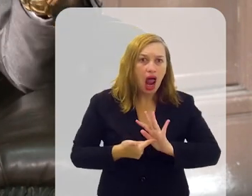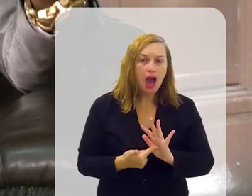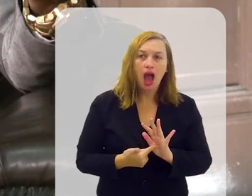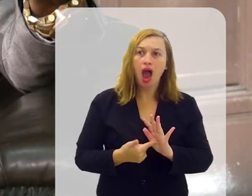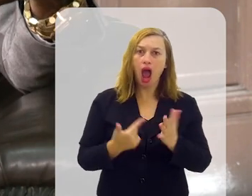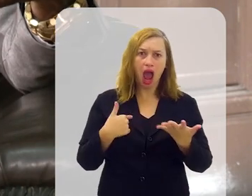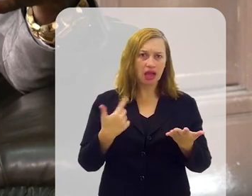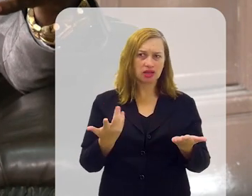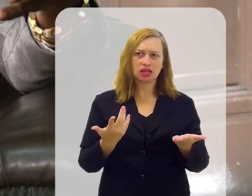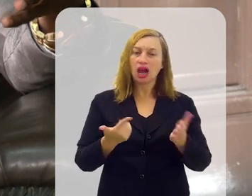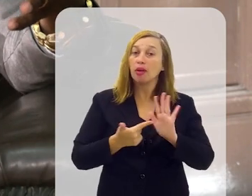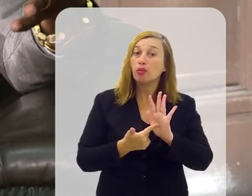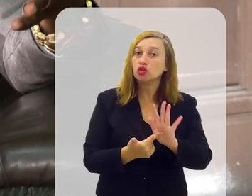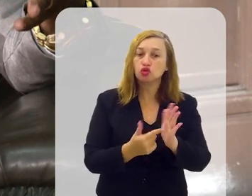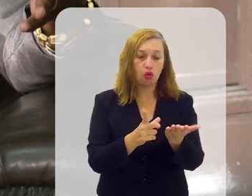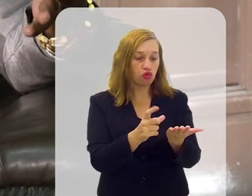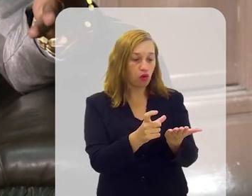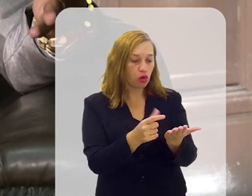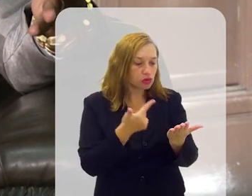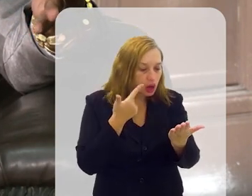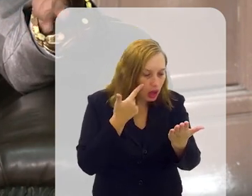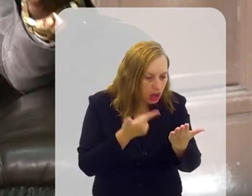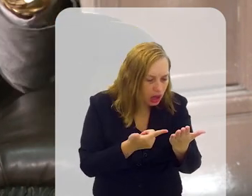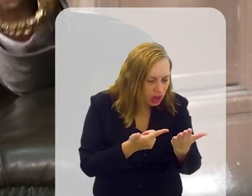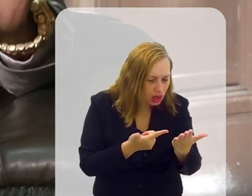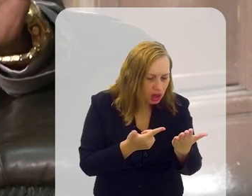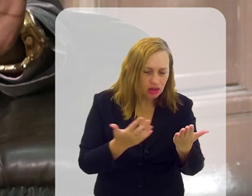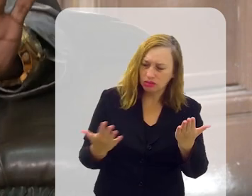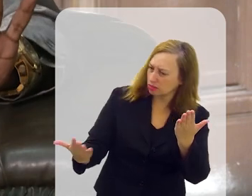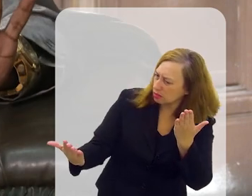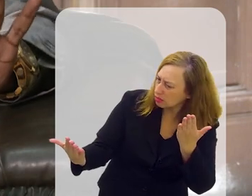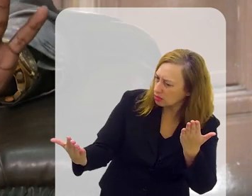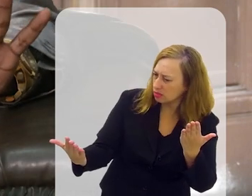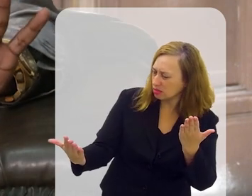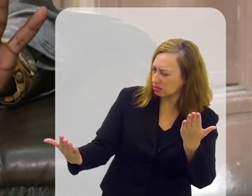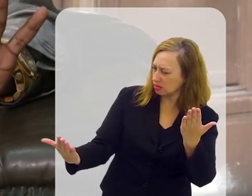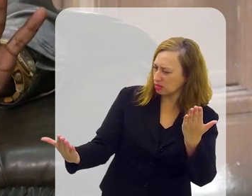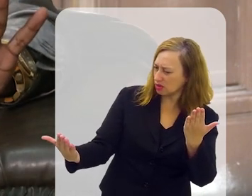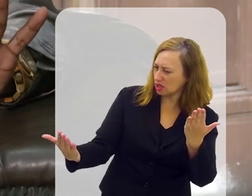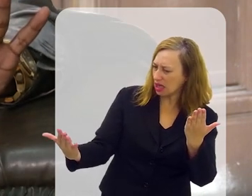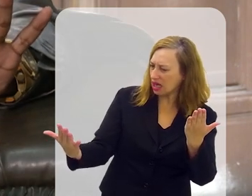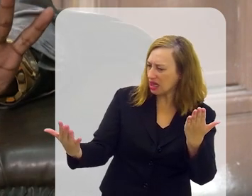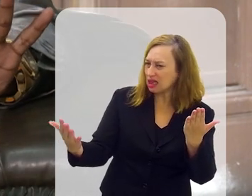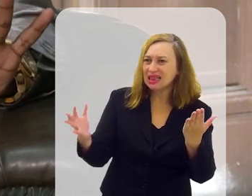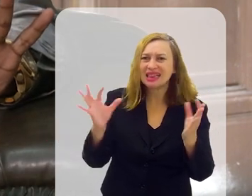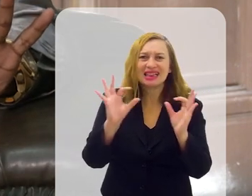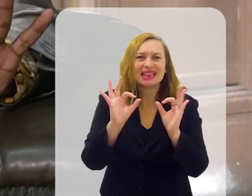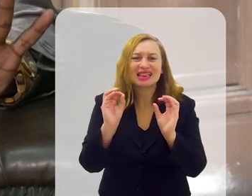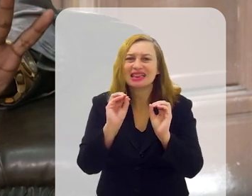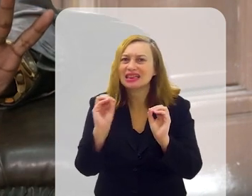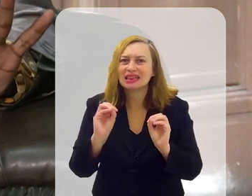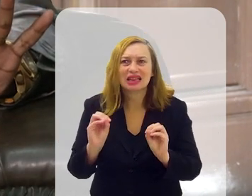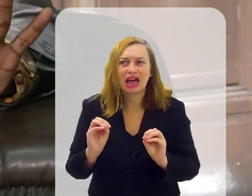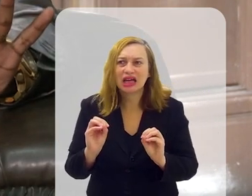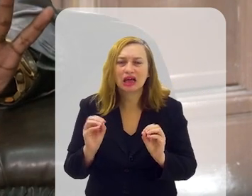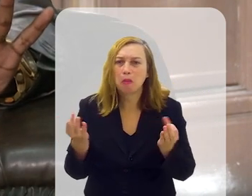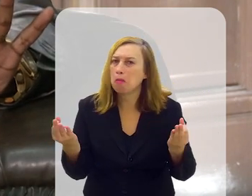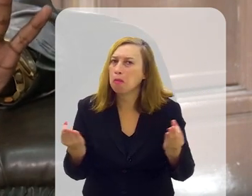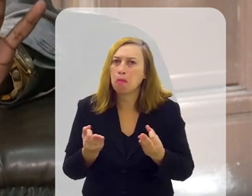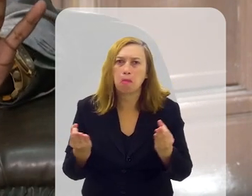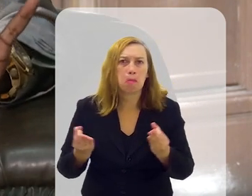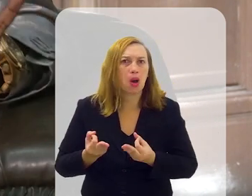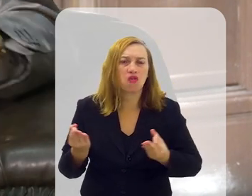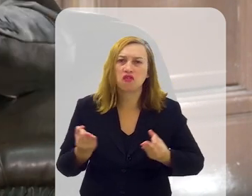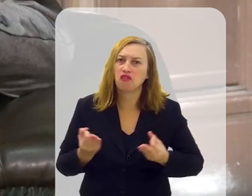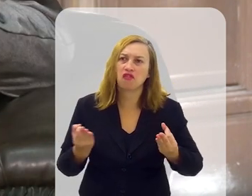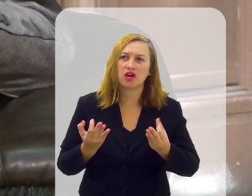mostrou a mão dela. Aí eu falei assim, você está brincando, qual mão que você queimou? Ela me mostrou. A mão dessa senhora não tem uma mancha. Sem nada. Nada. A